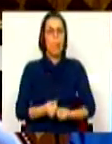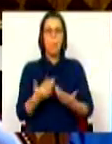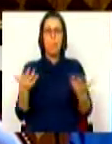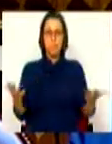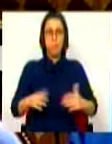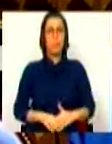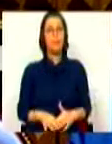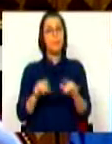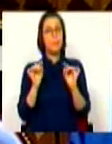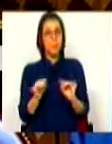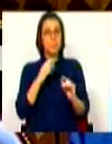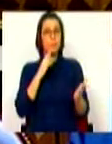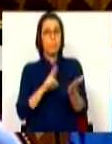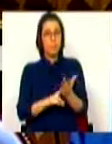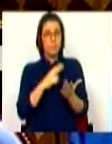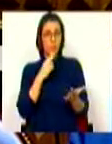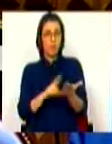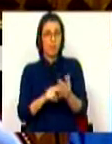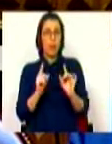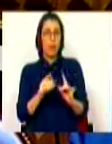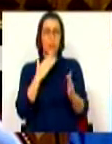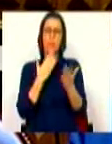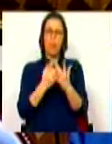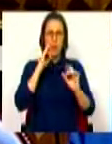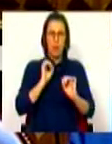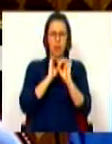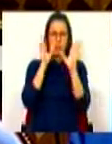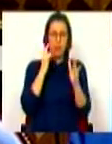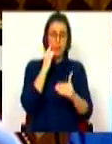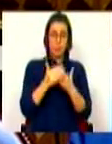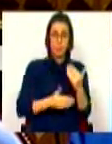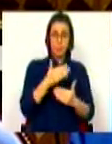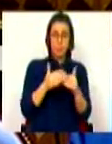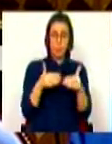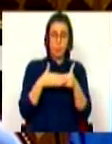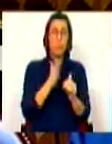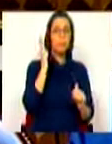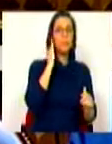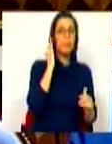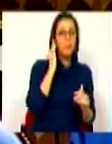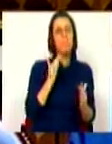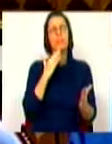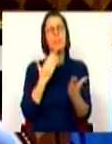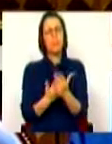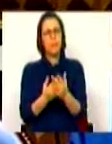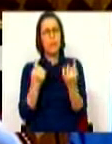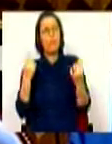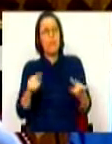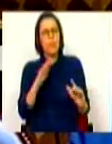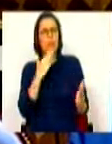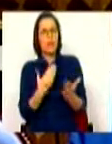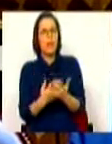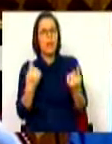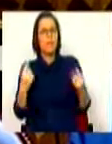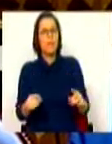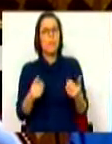económica. Esta realidade factual torna claro que a continuidade do processo em curso constitui, só pode constituir,